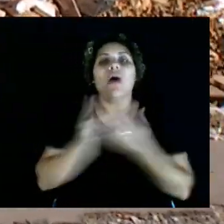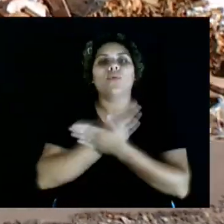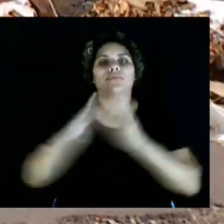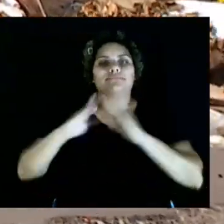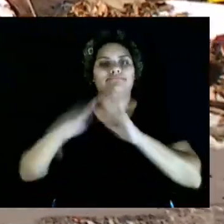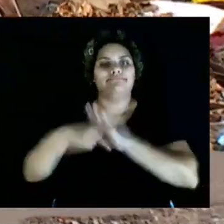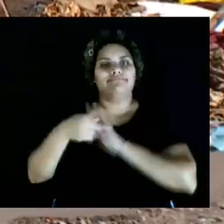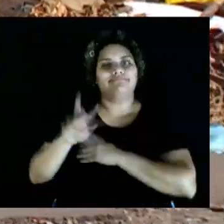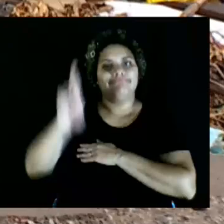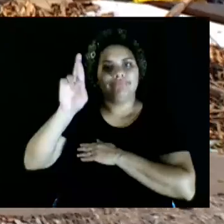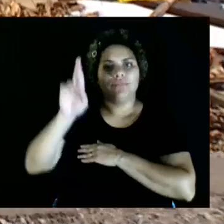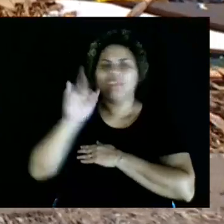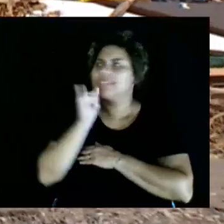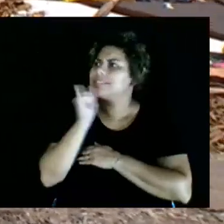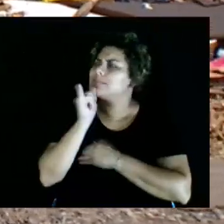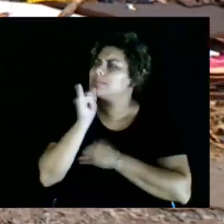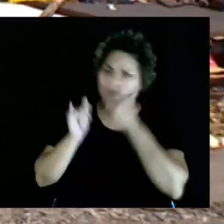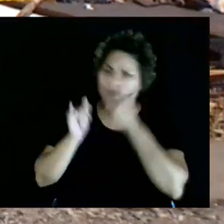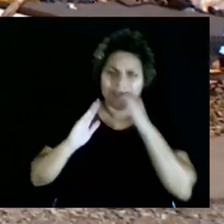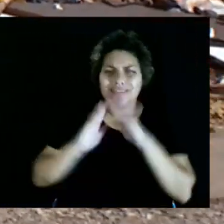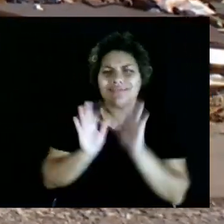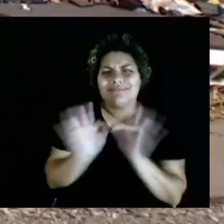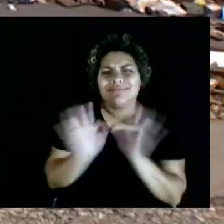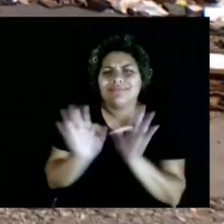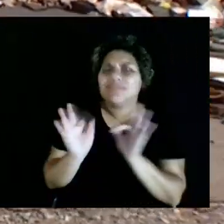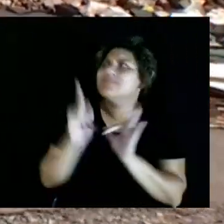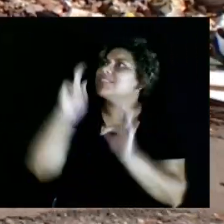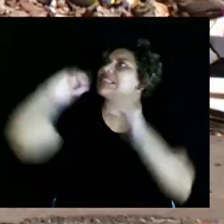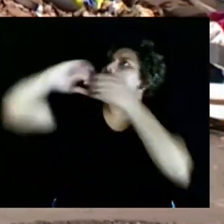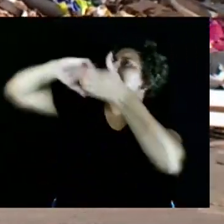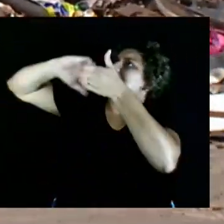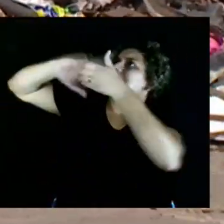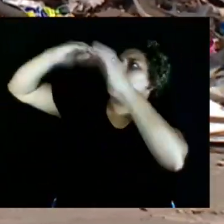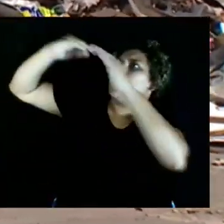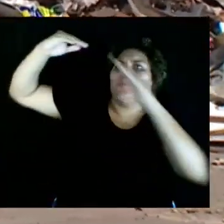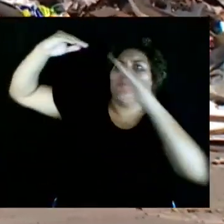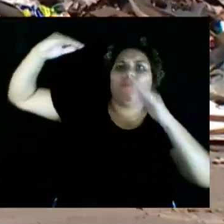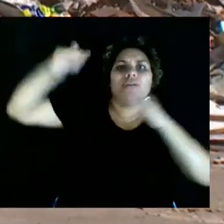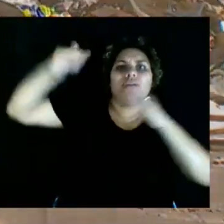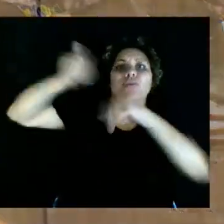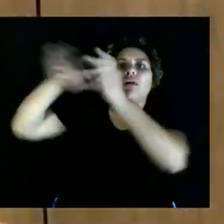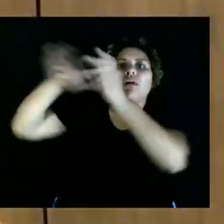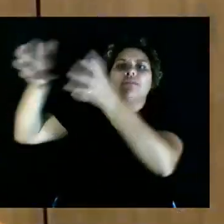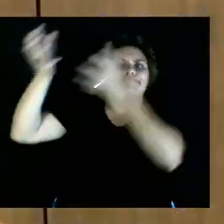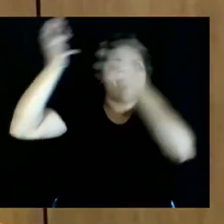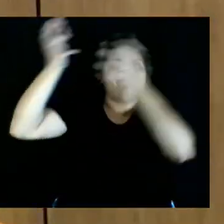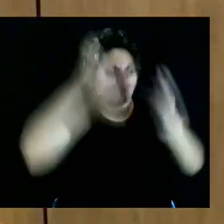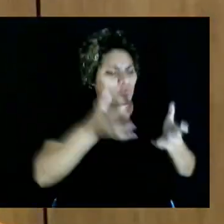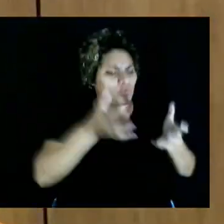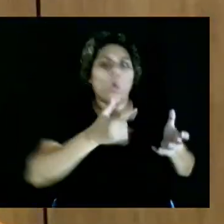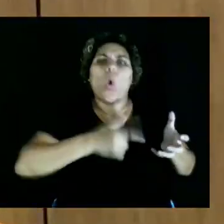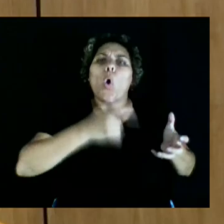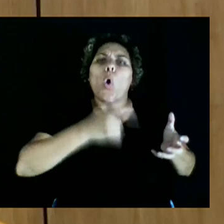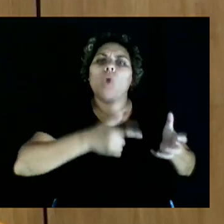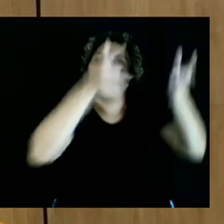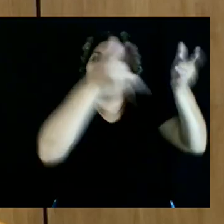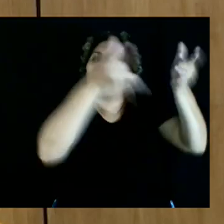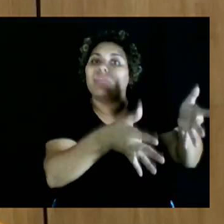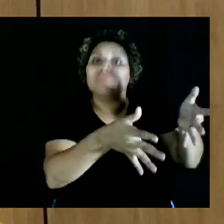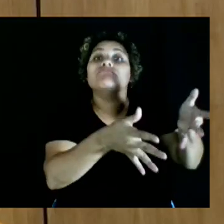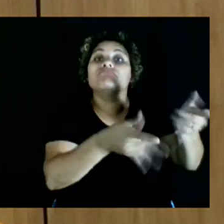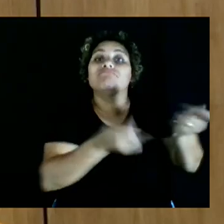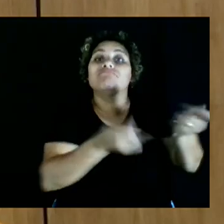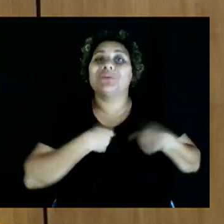faz a troca desse telhado, você não tem um local adequado, acaba despejando e criando um problema ambiental, né? Acaba jogando